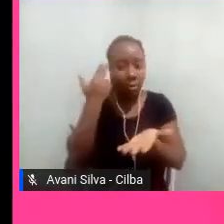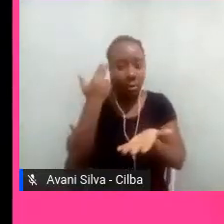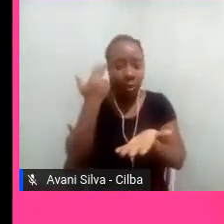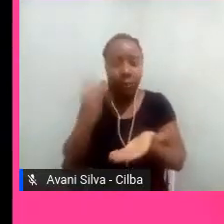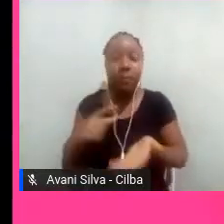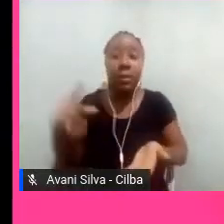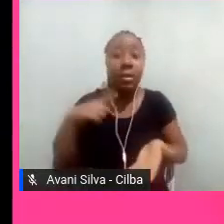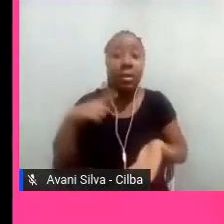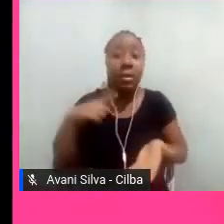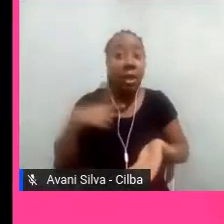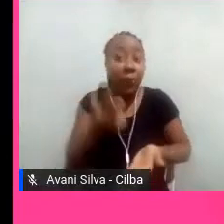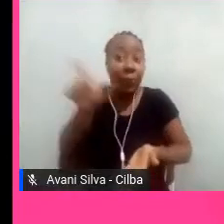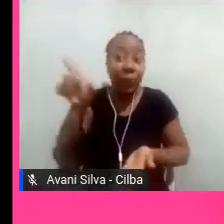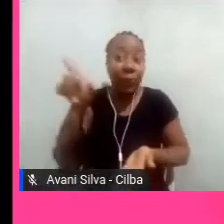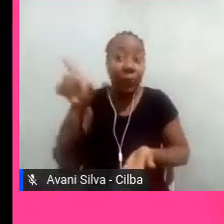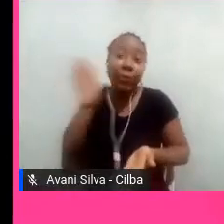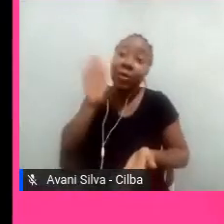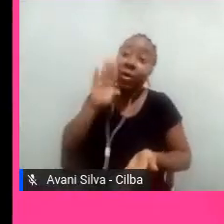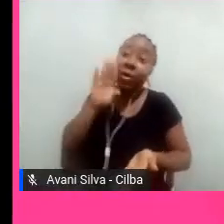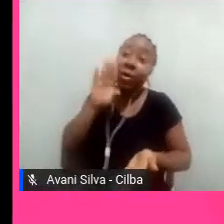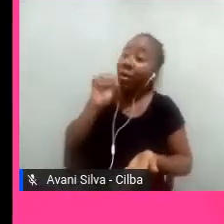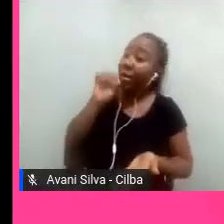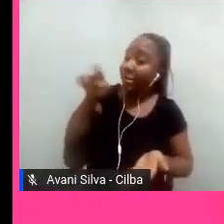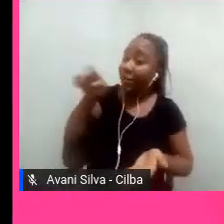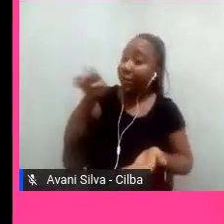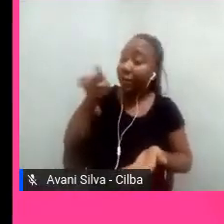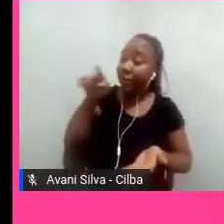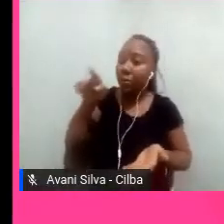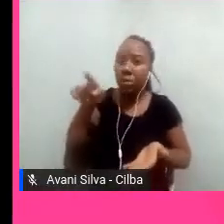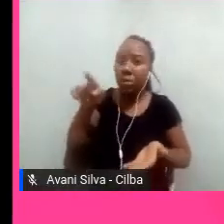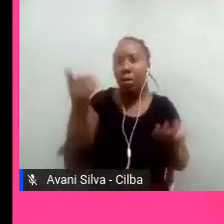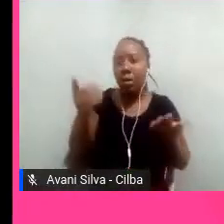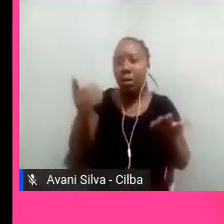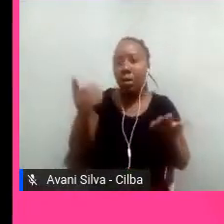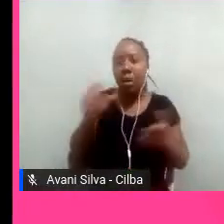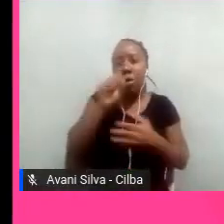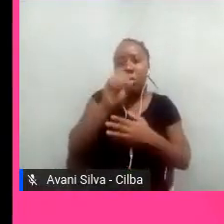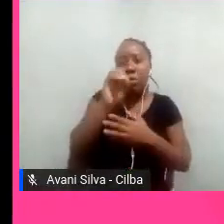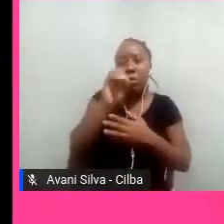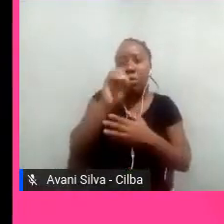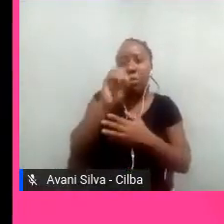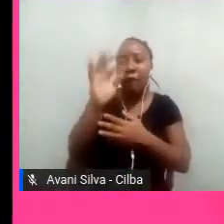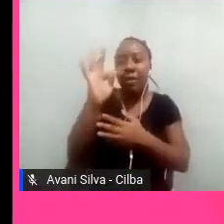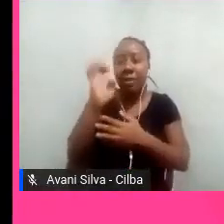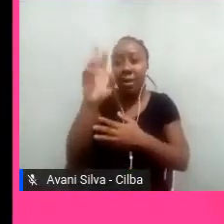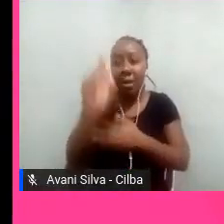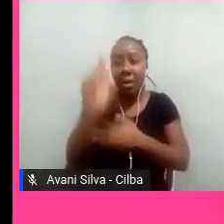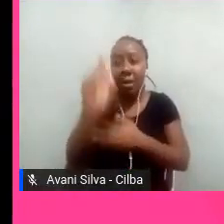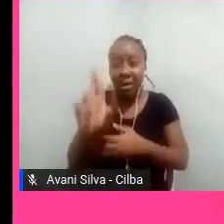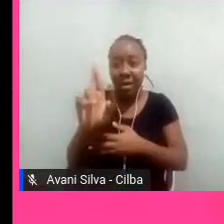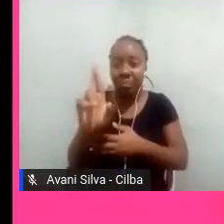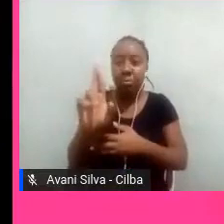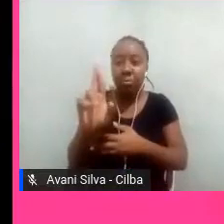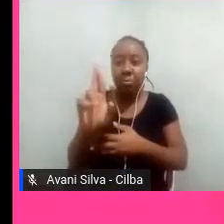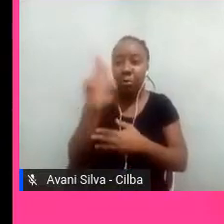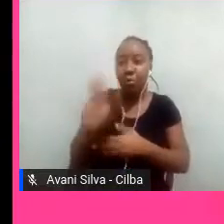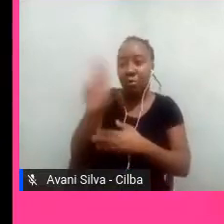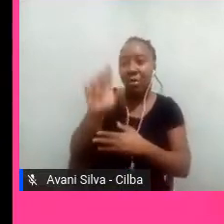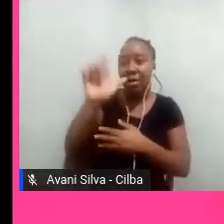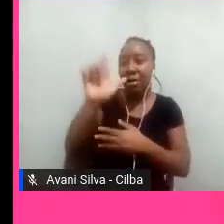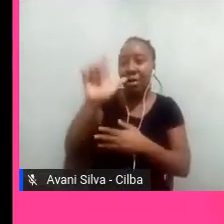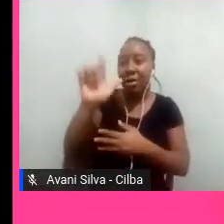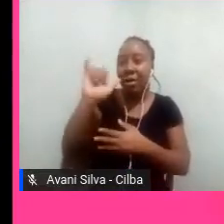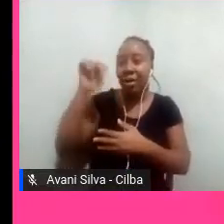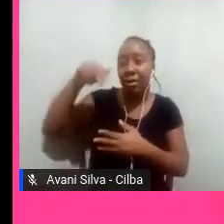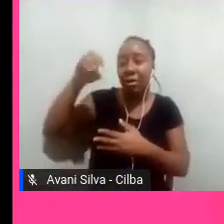interessante. Se você é um defensor de software livre, você gosta de usar Linux, no Linux tem um